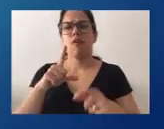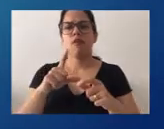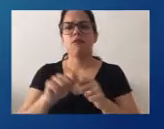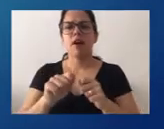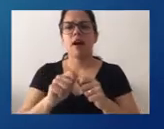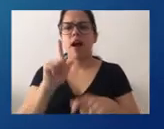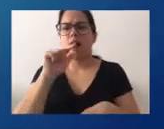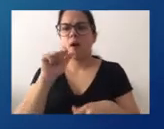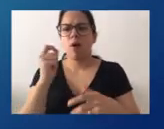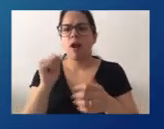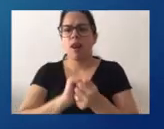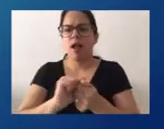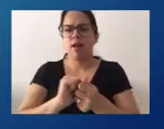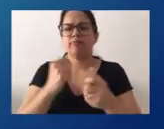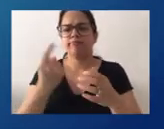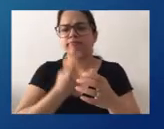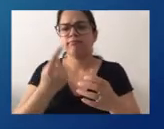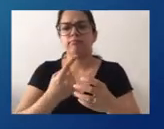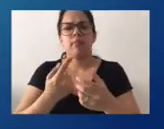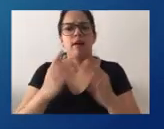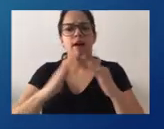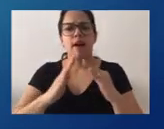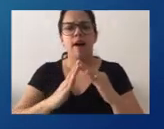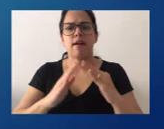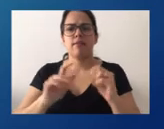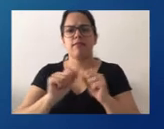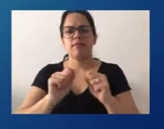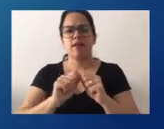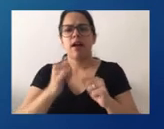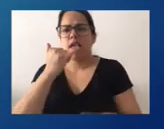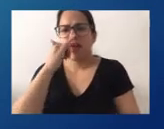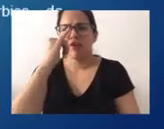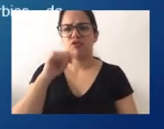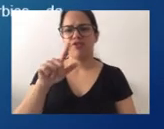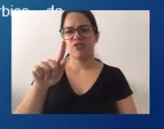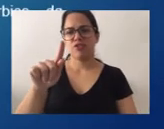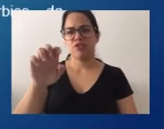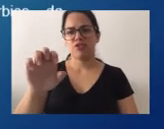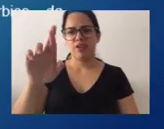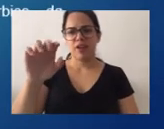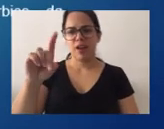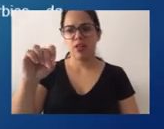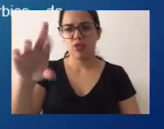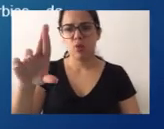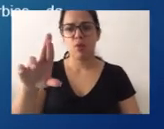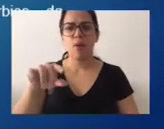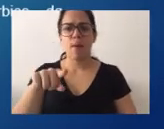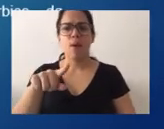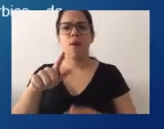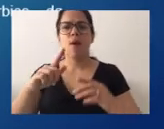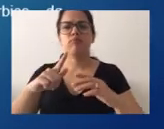geradoras, locais aí de carpintarias e marcenarias, que é muito comum esse tipo de risco físico. Então,